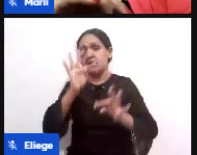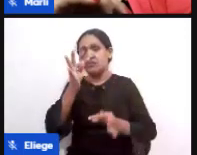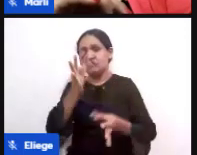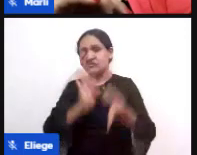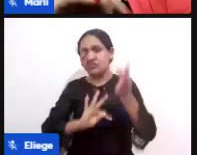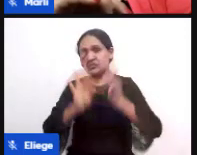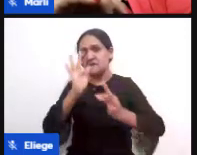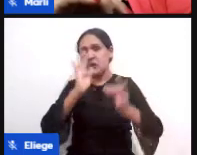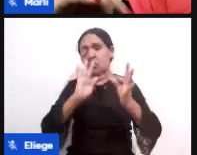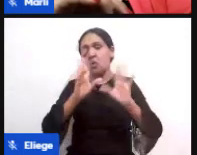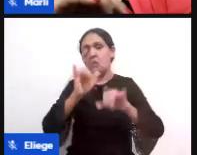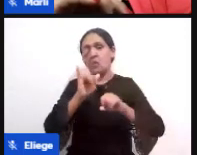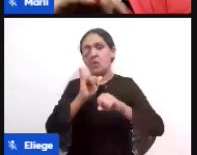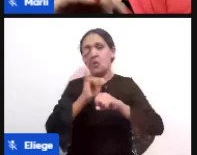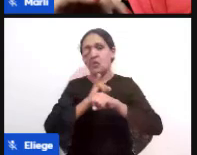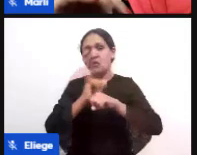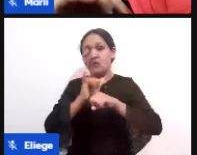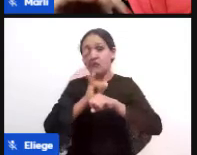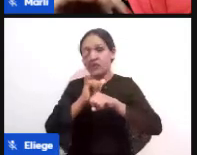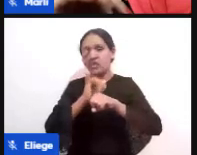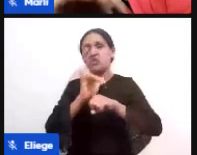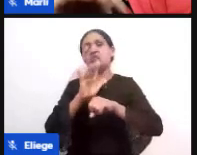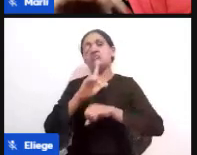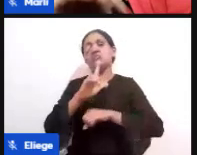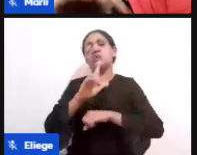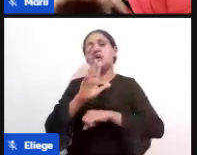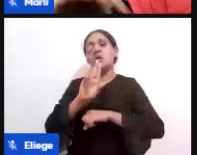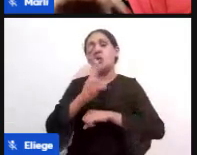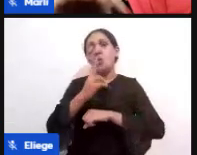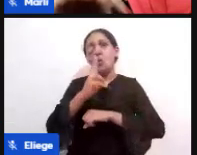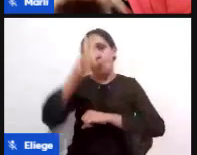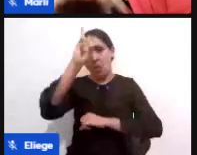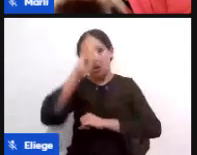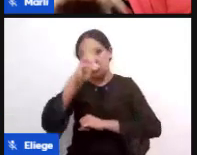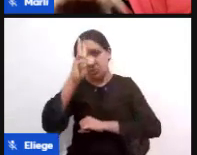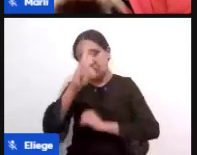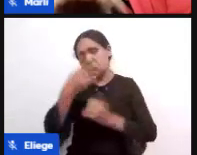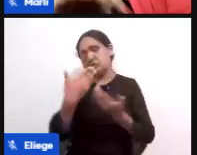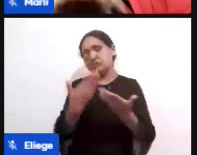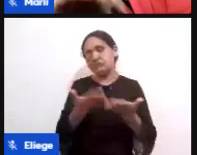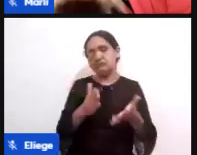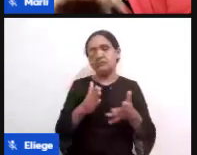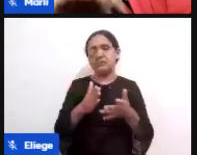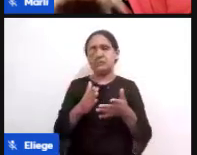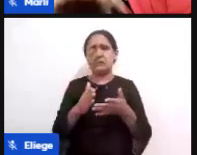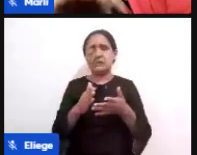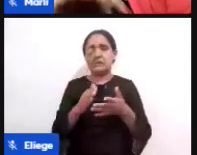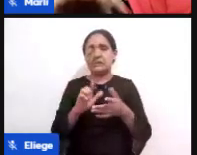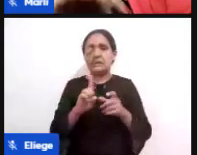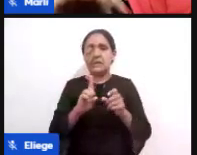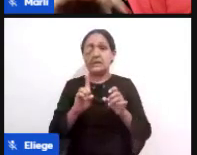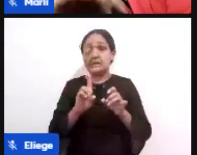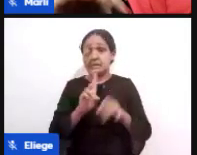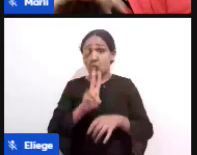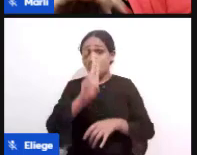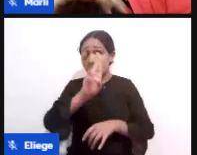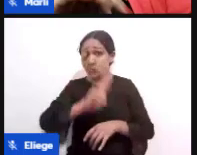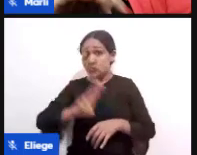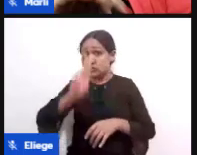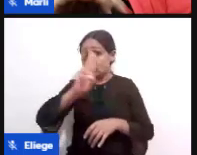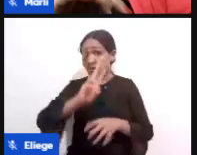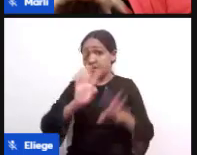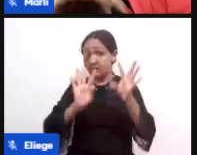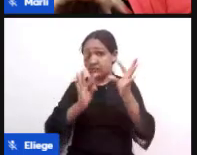do YouTube, alguma historinha, né? Não deixar de lado a tecnologia, porque